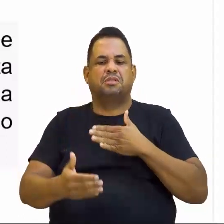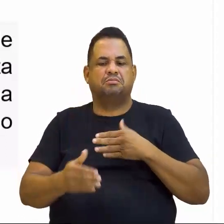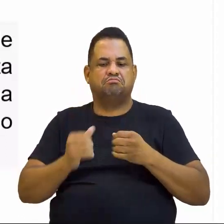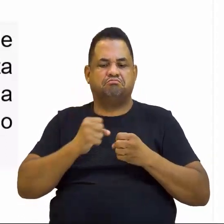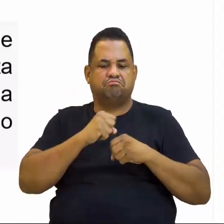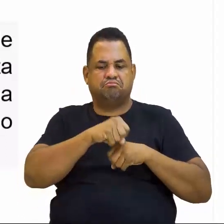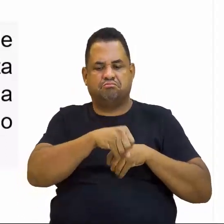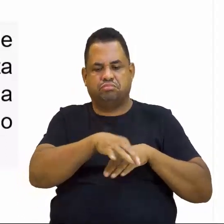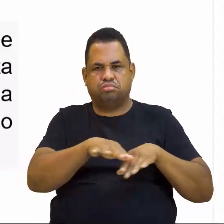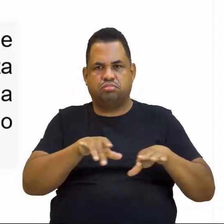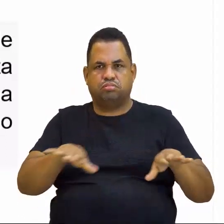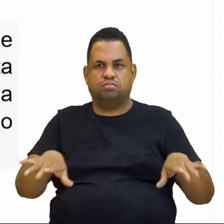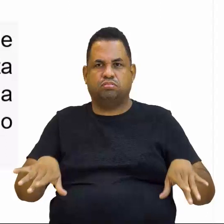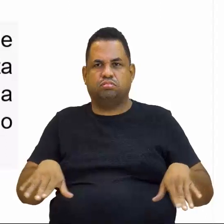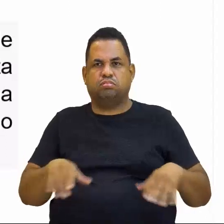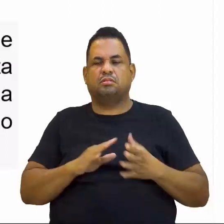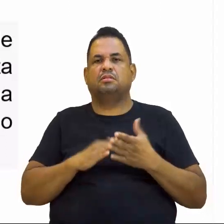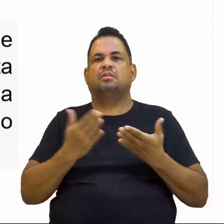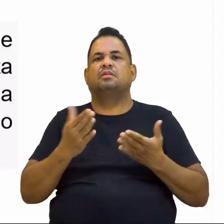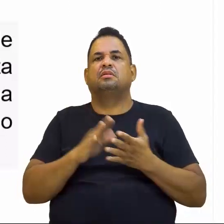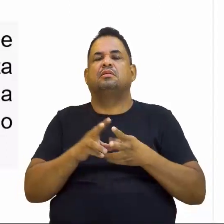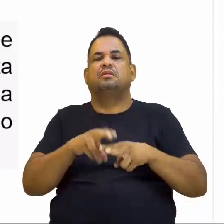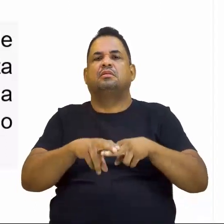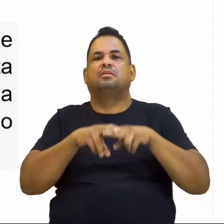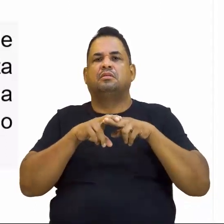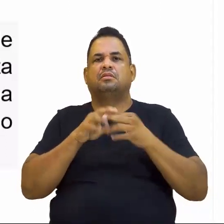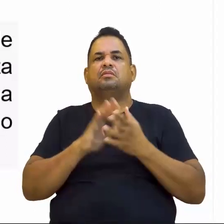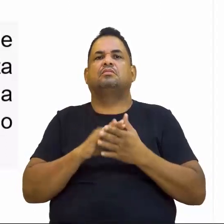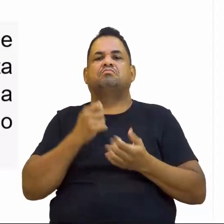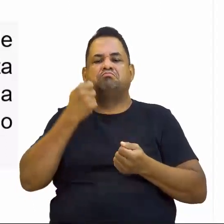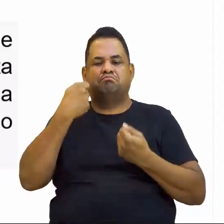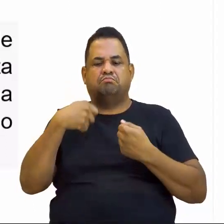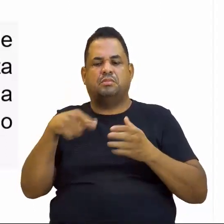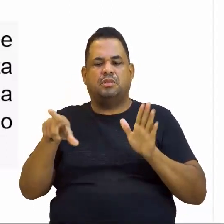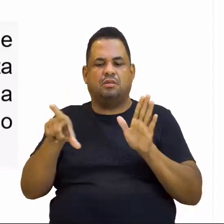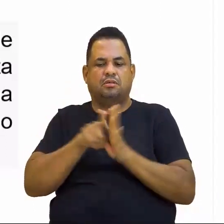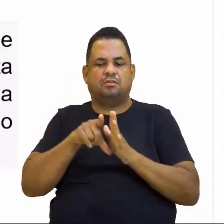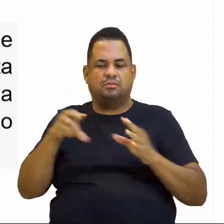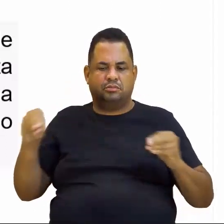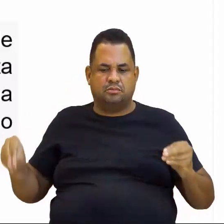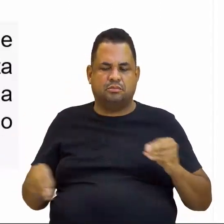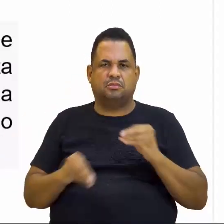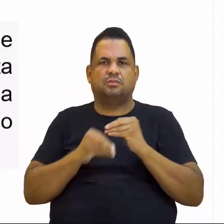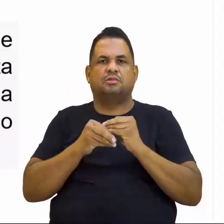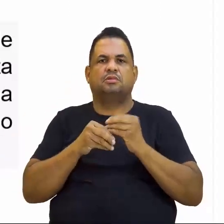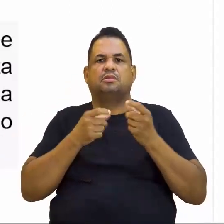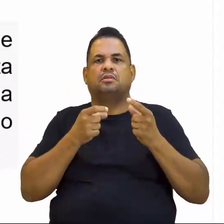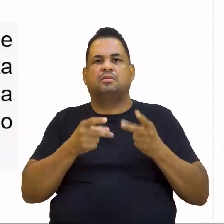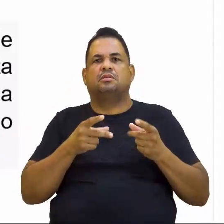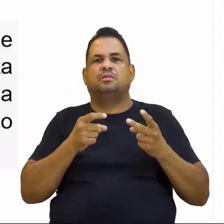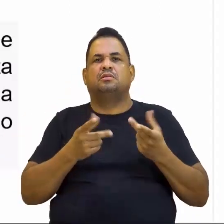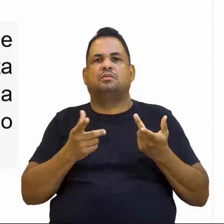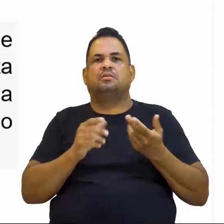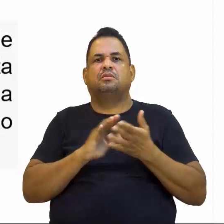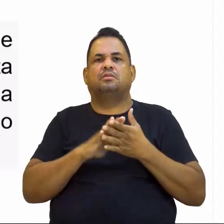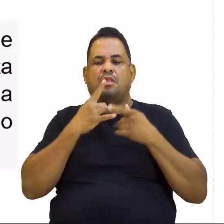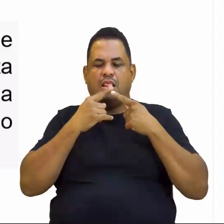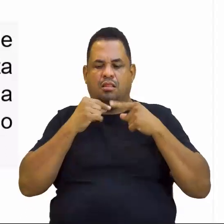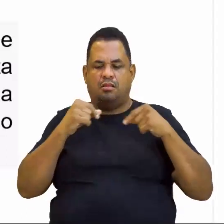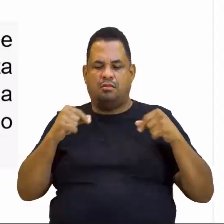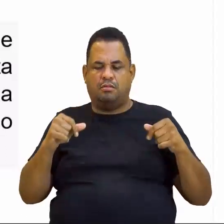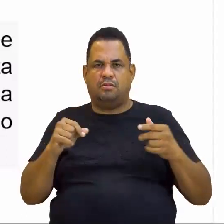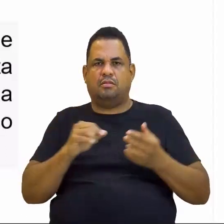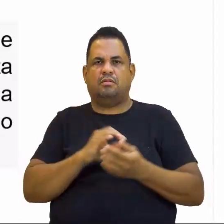nesse processo. Por isso que é obrigatório ser adicionado para a comercialização do nosso sal, principalmente o